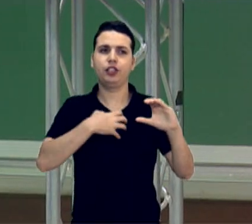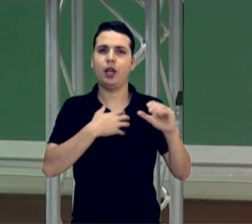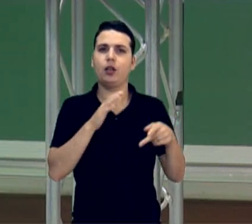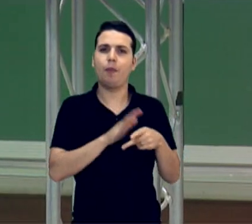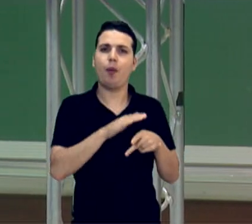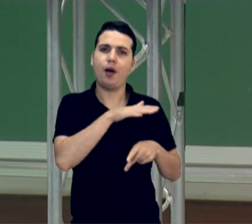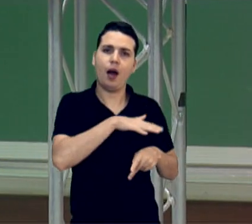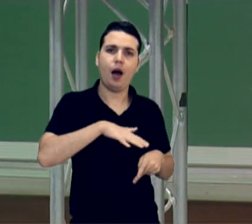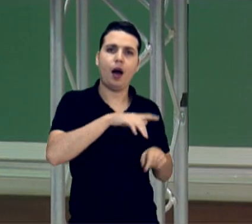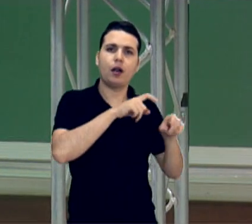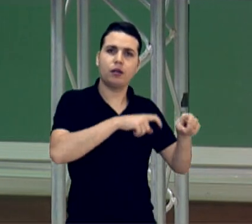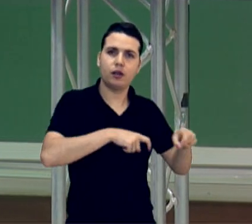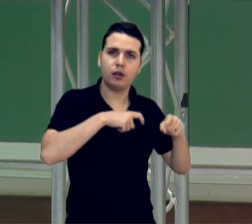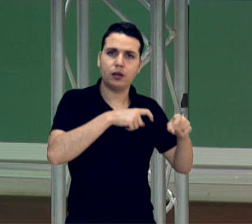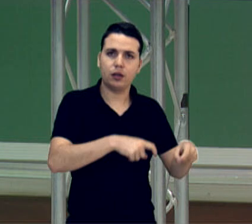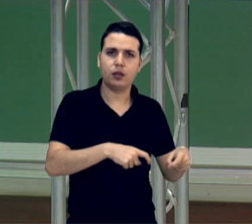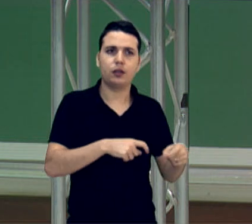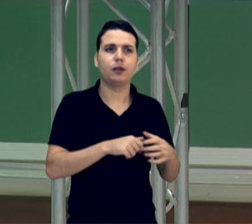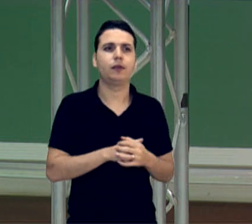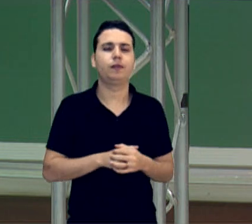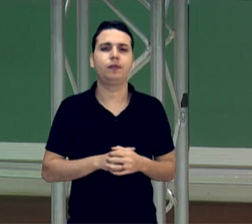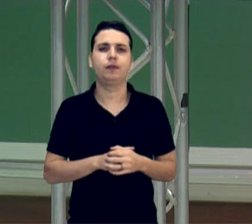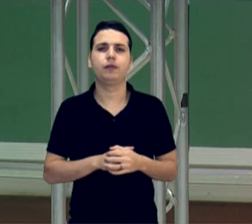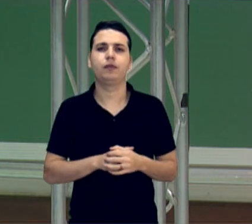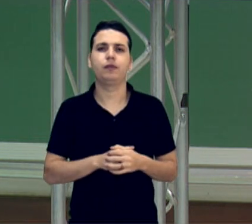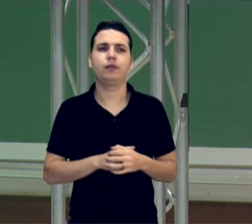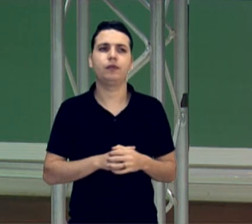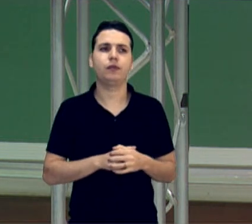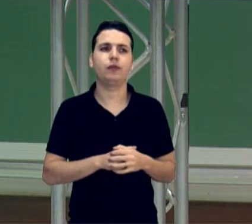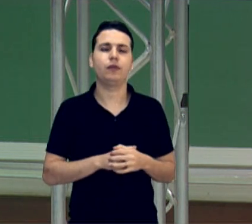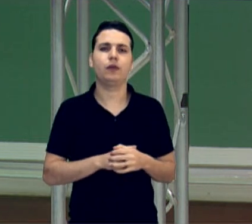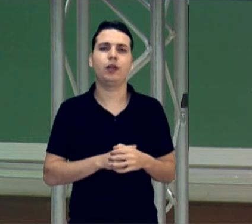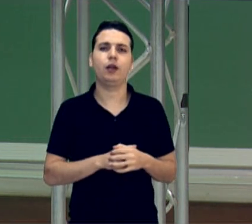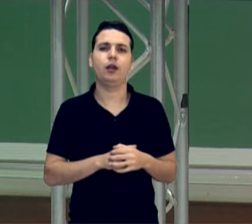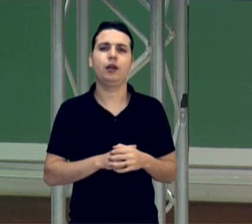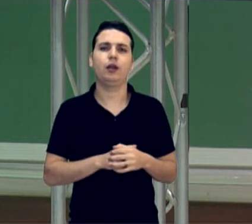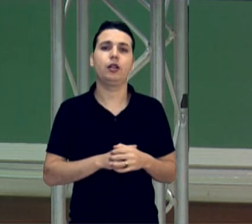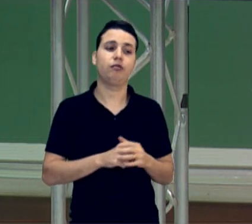zona rural, da lida no campo, que foram trazidos por uma nova